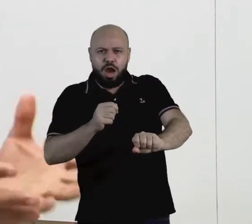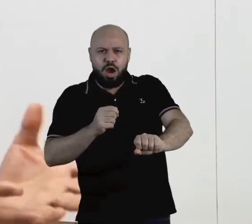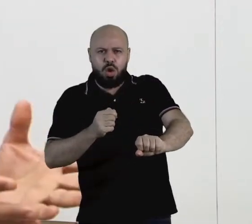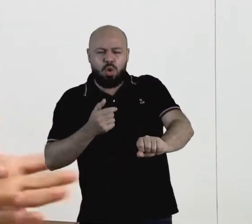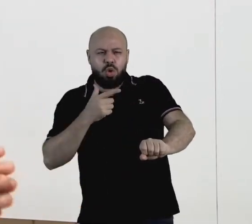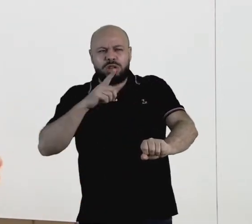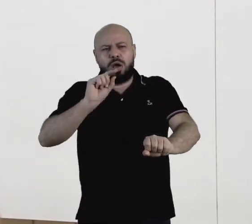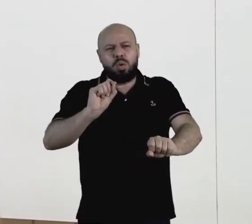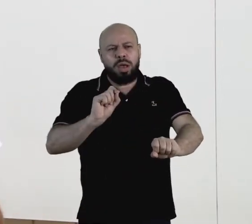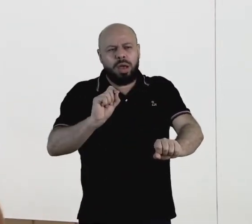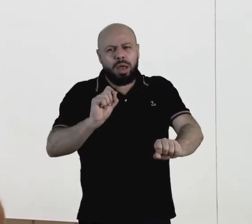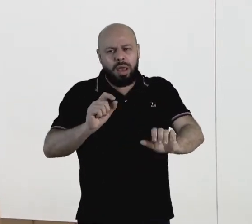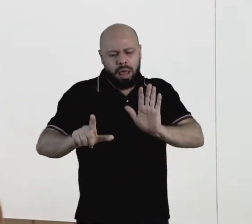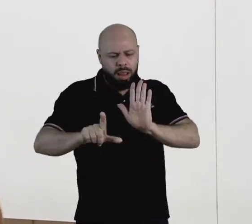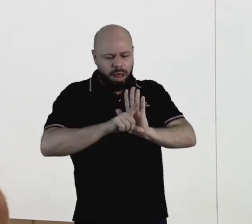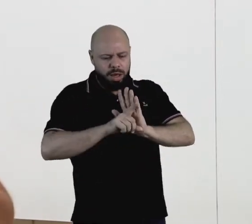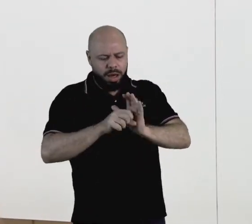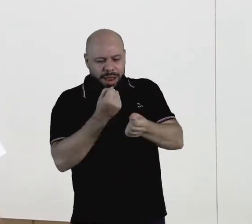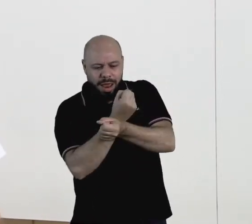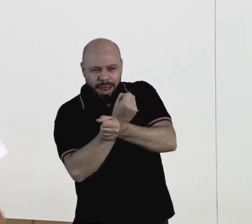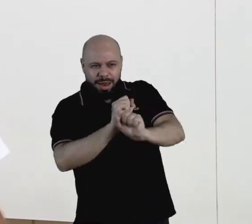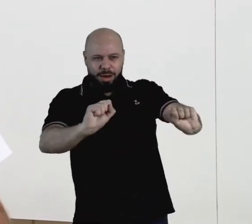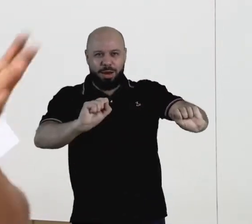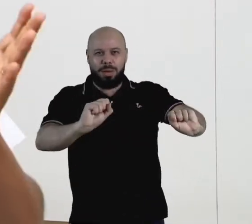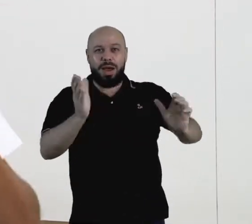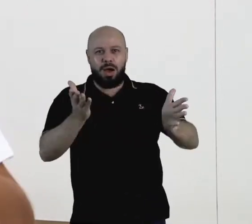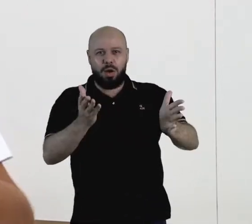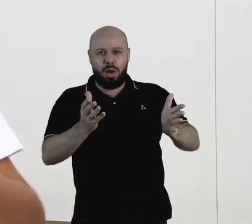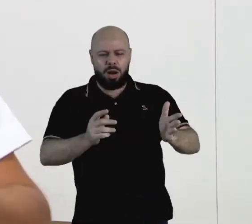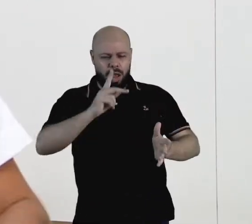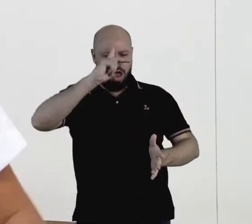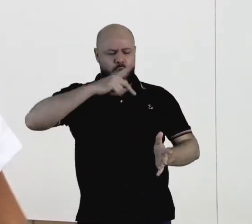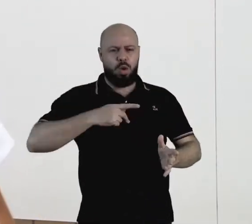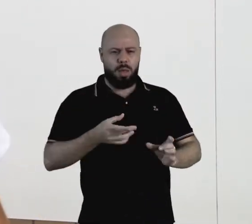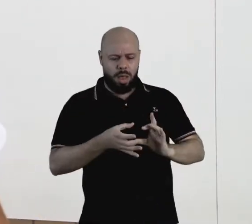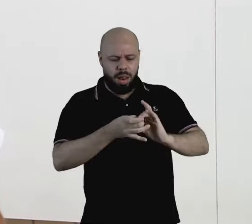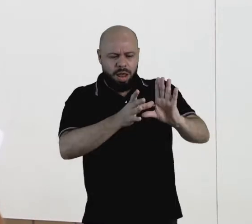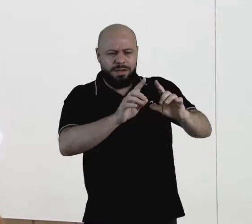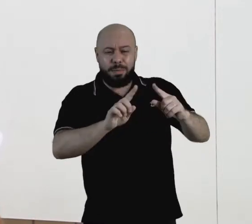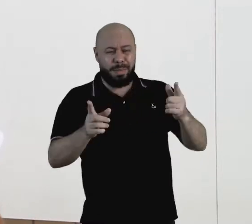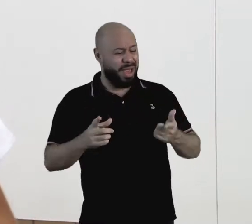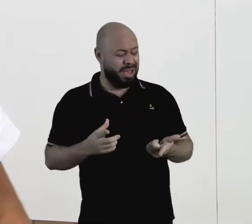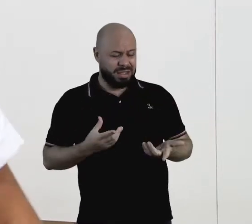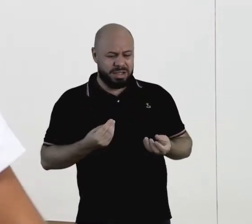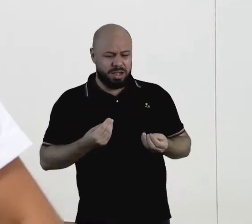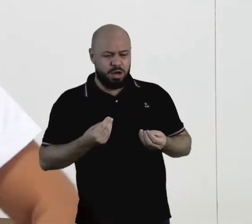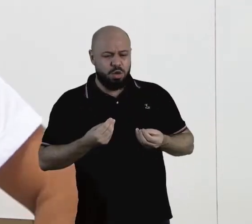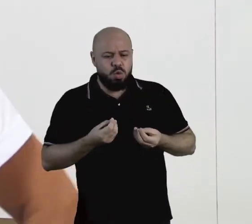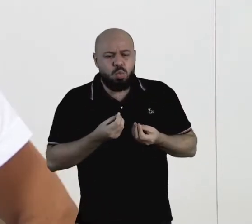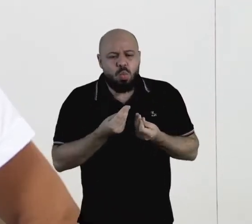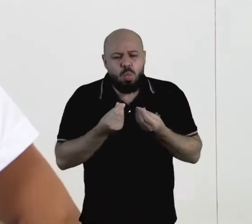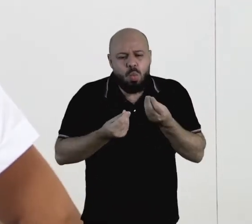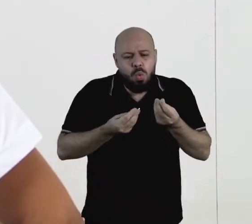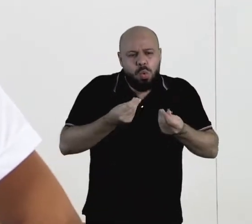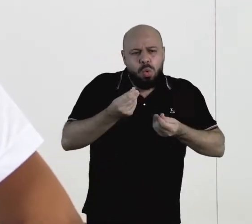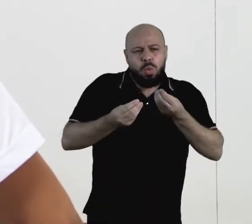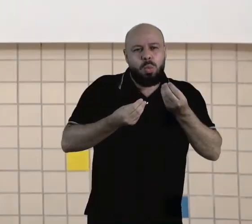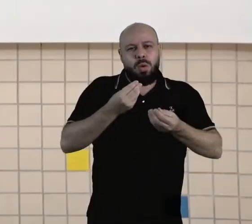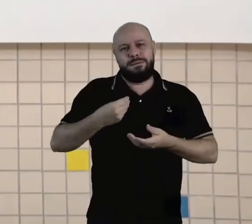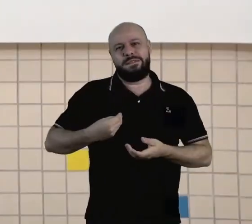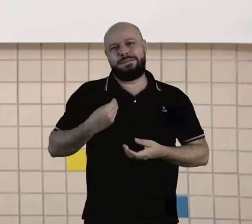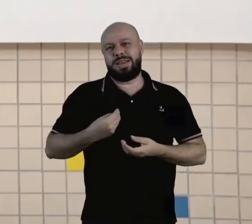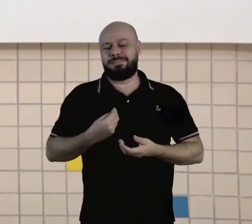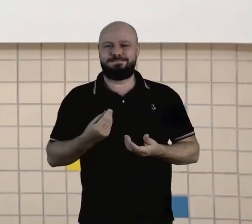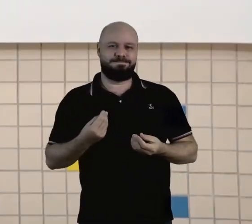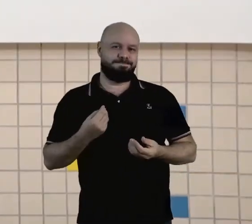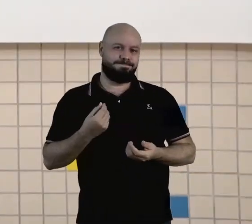concede a liberdade, que concede agora a autonomia, não dá condições para que essa autonomia aconteça.